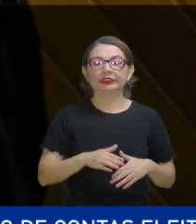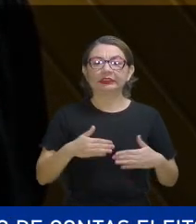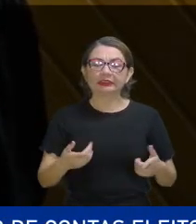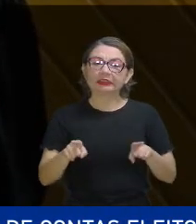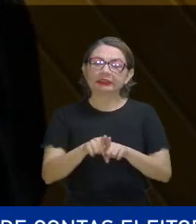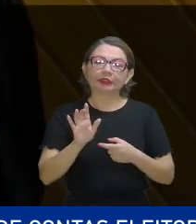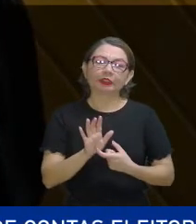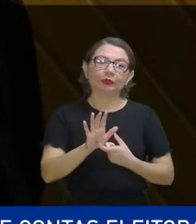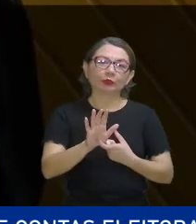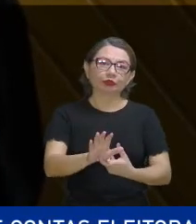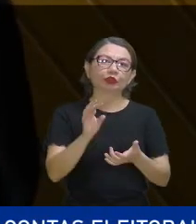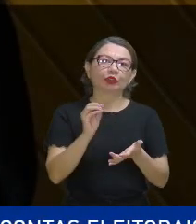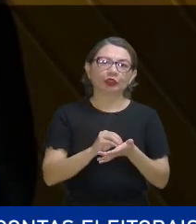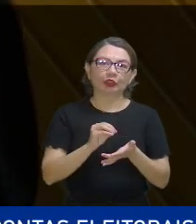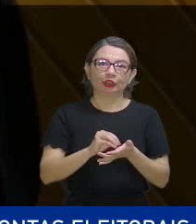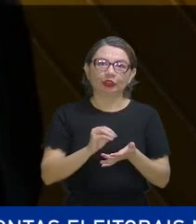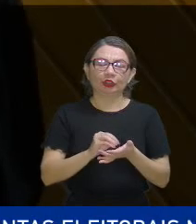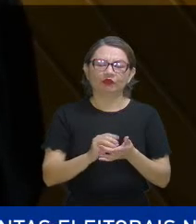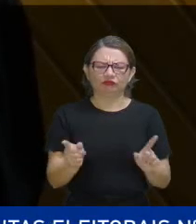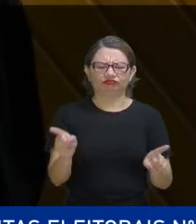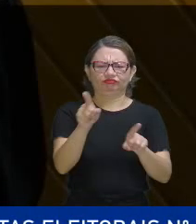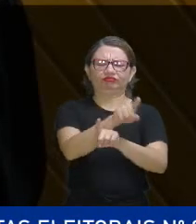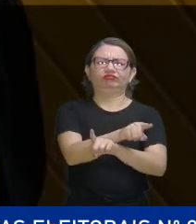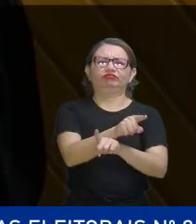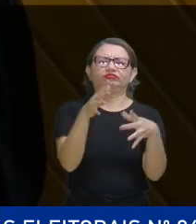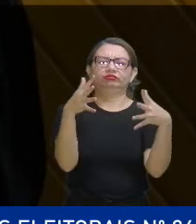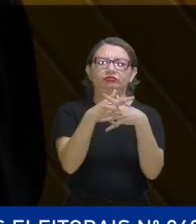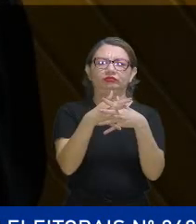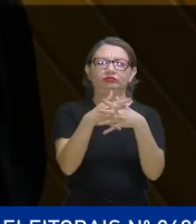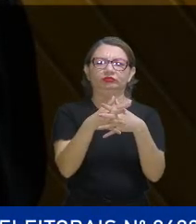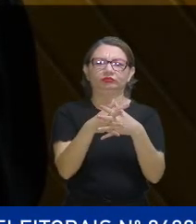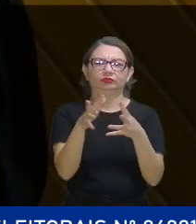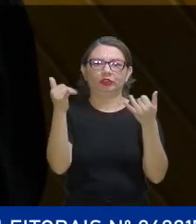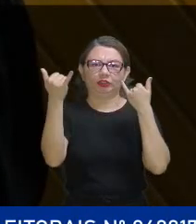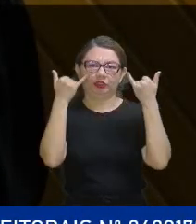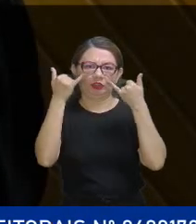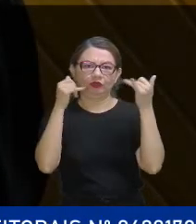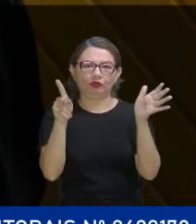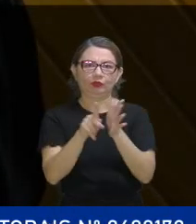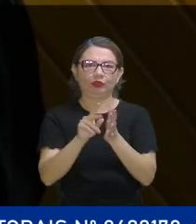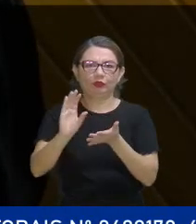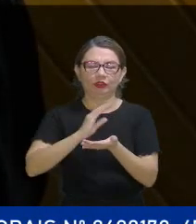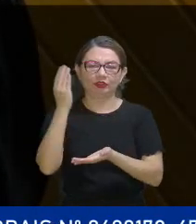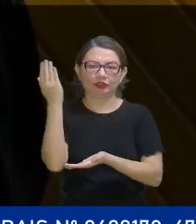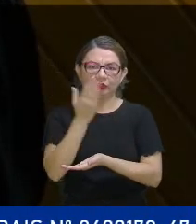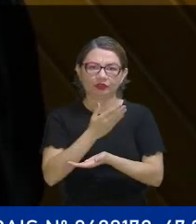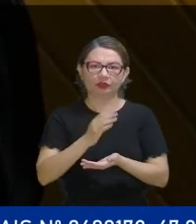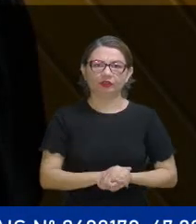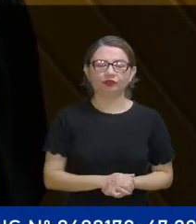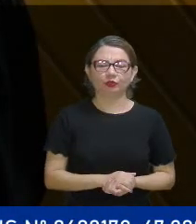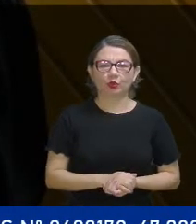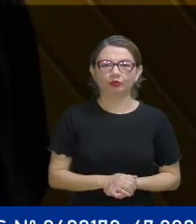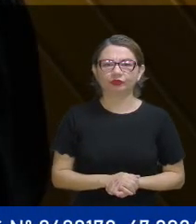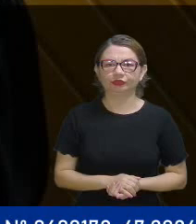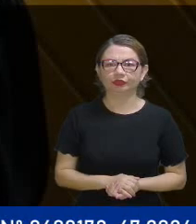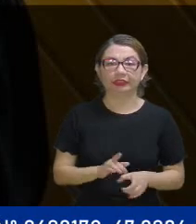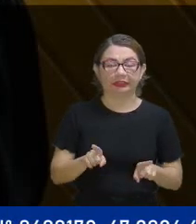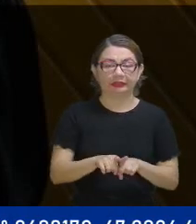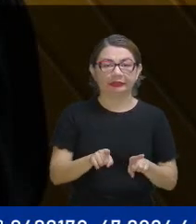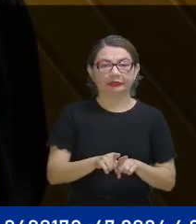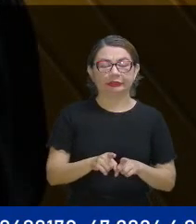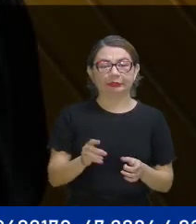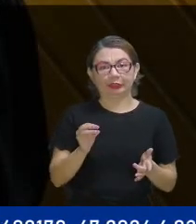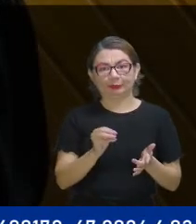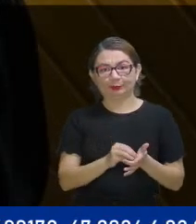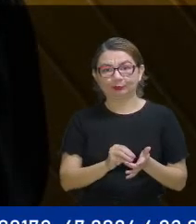caso, constatou-se a existência de divergências entre as informações relativas às despesas constantes da prestação de contas e